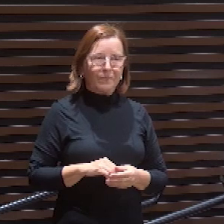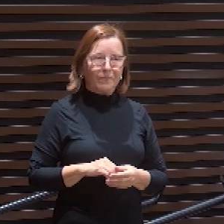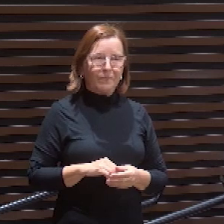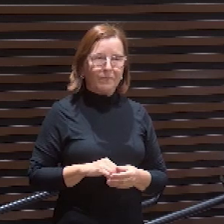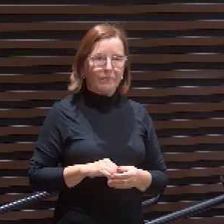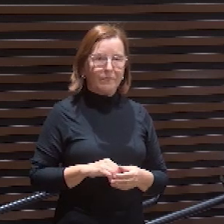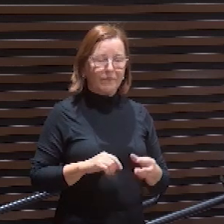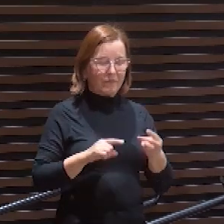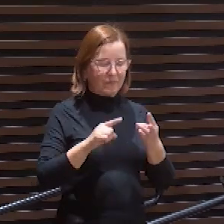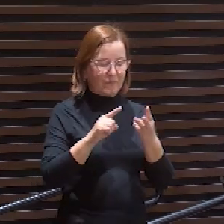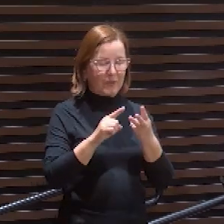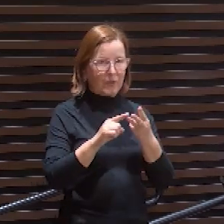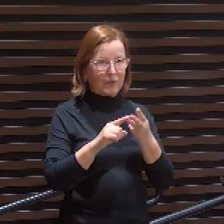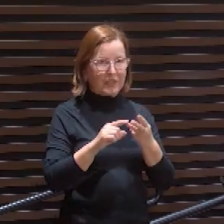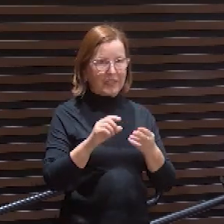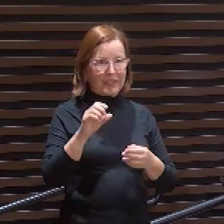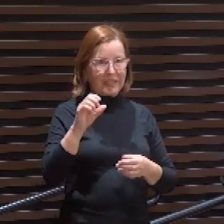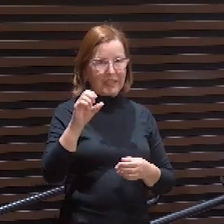E o de Saul,